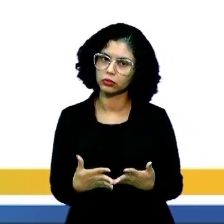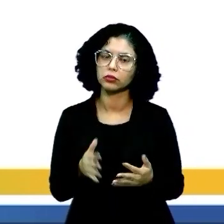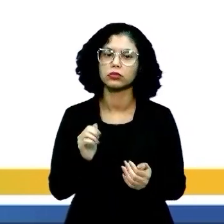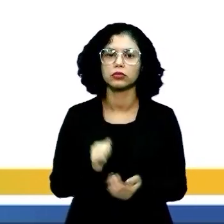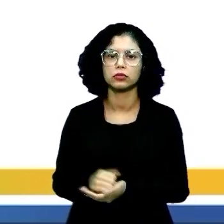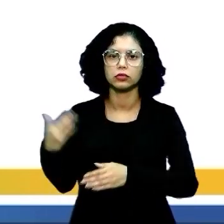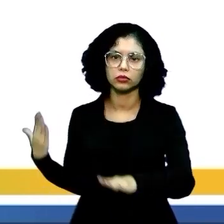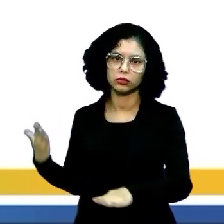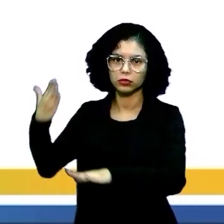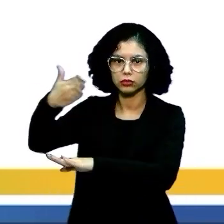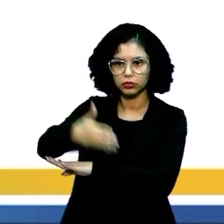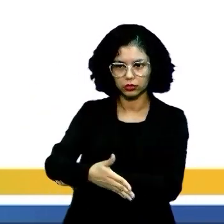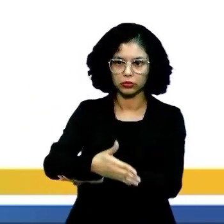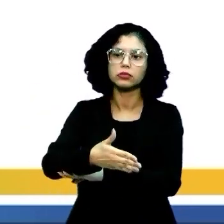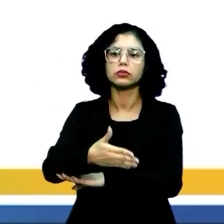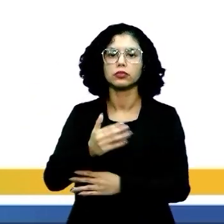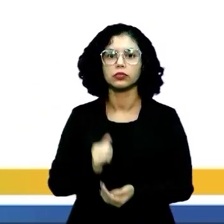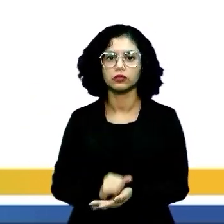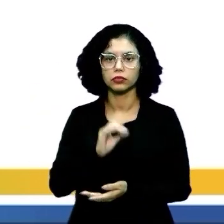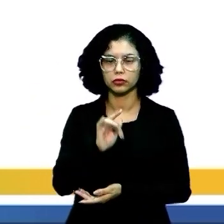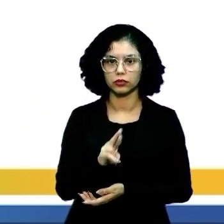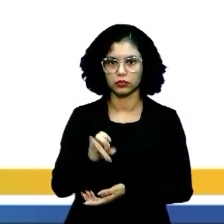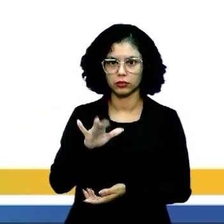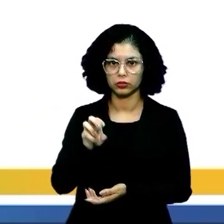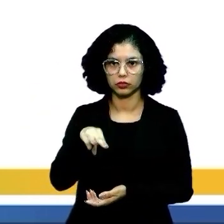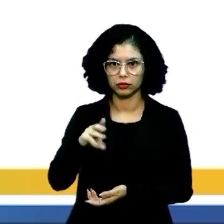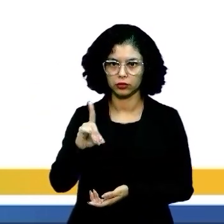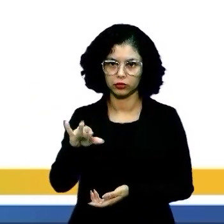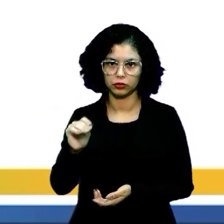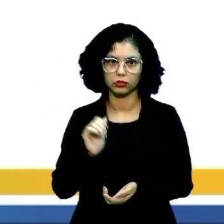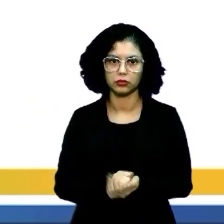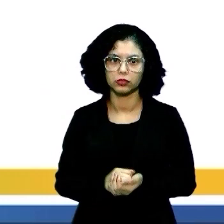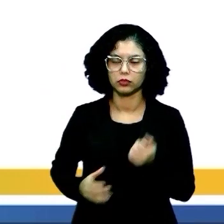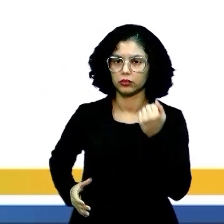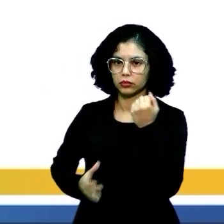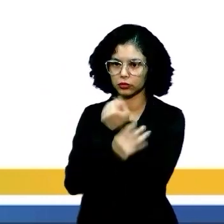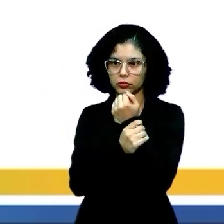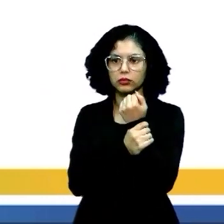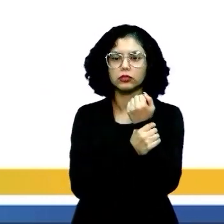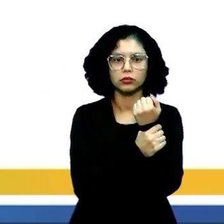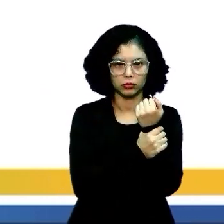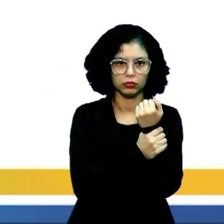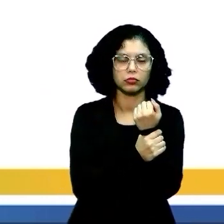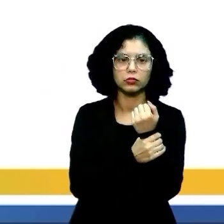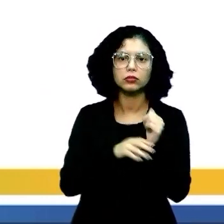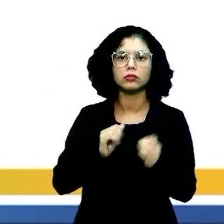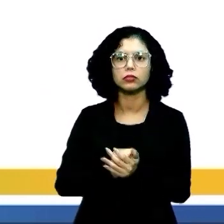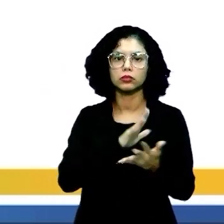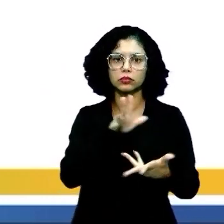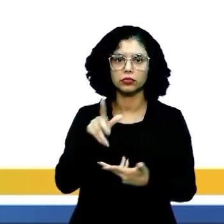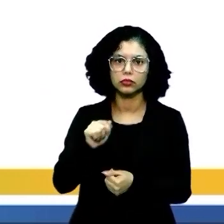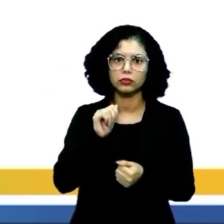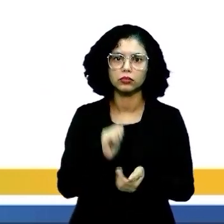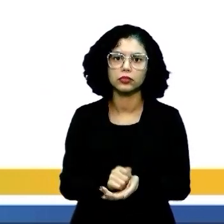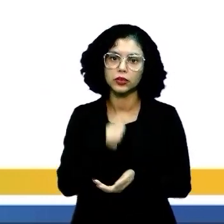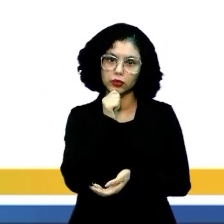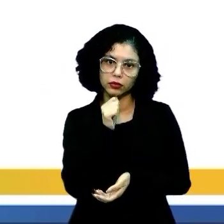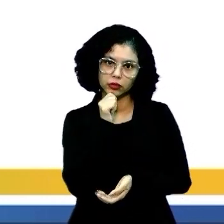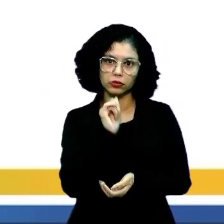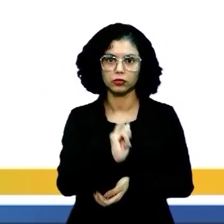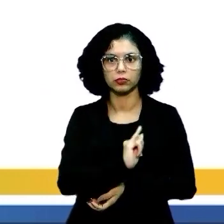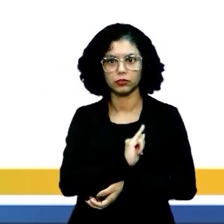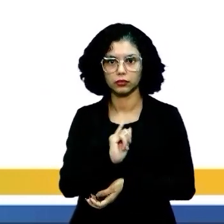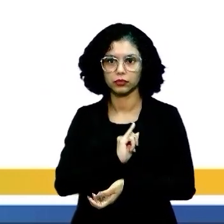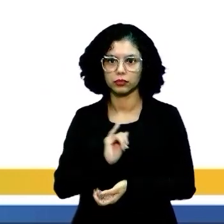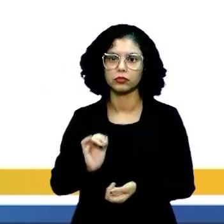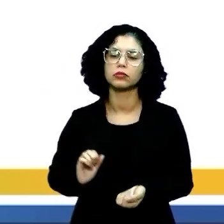Unidos justificam suas intervenções no Oriente Médio como proteção ao mundo, alegando